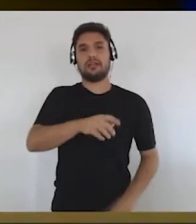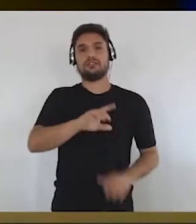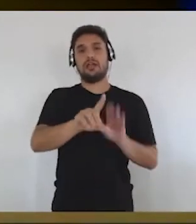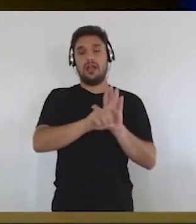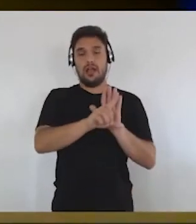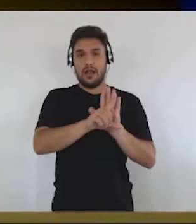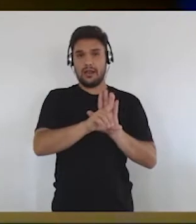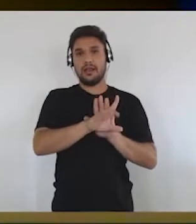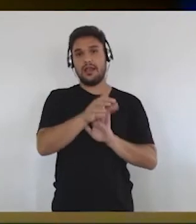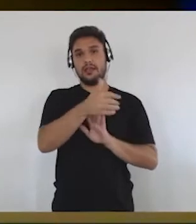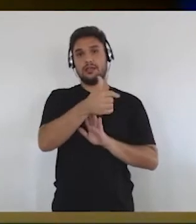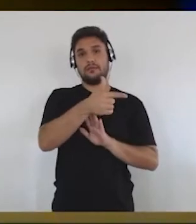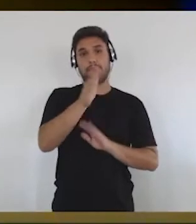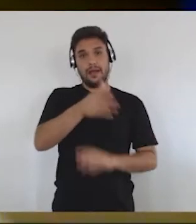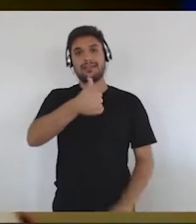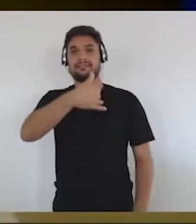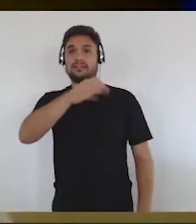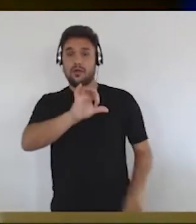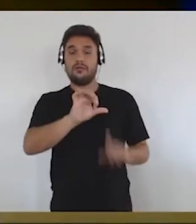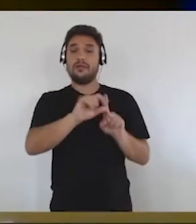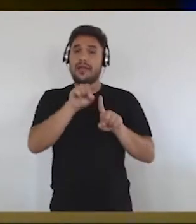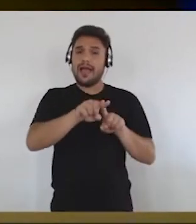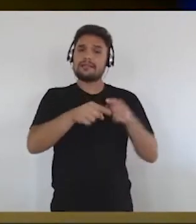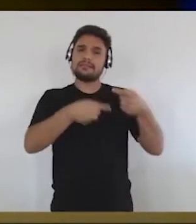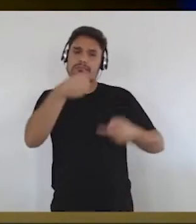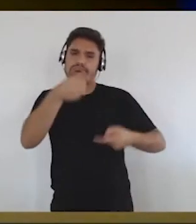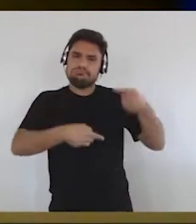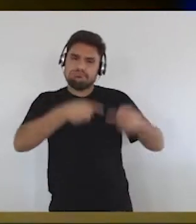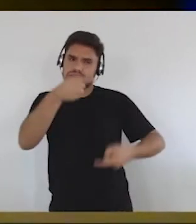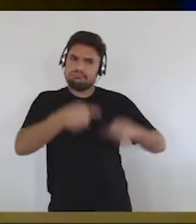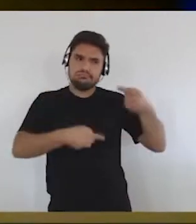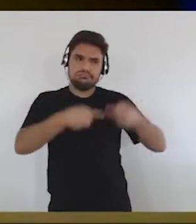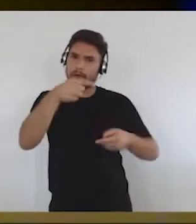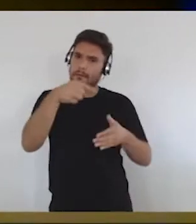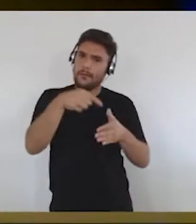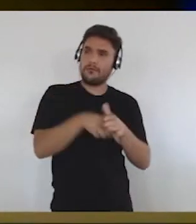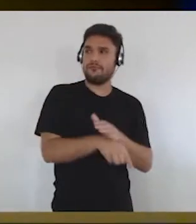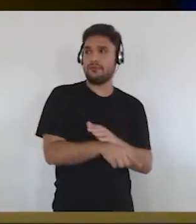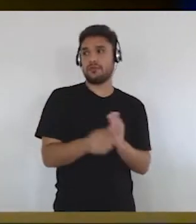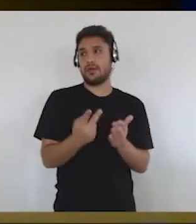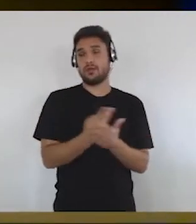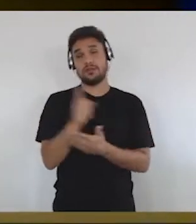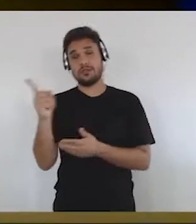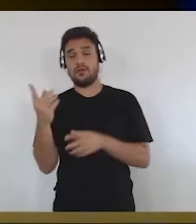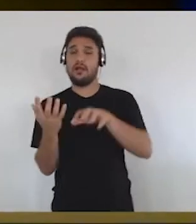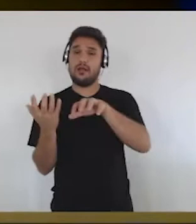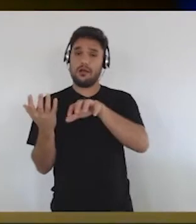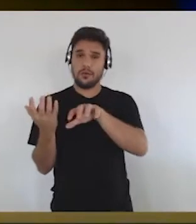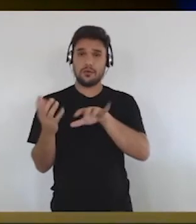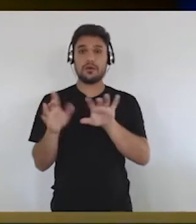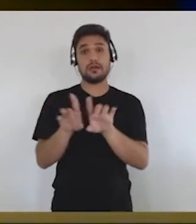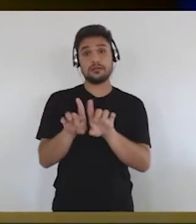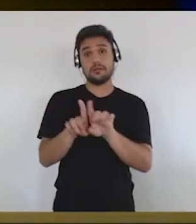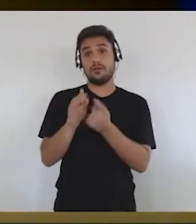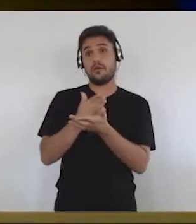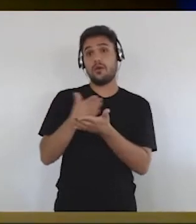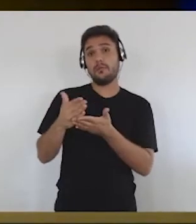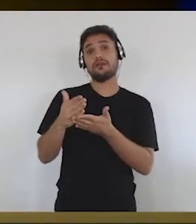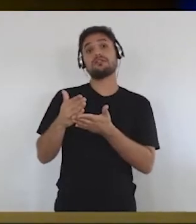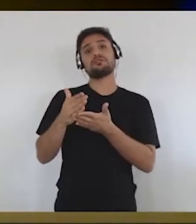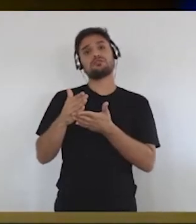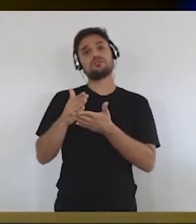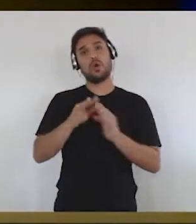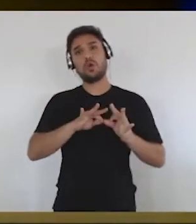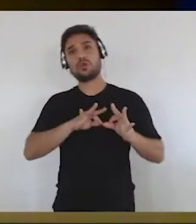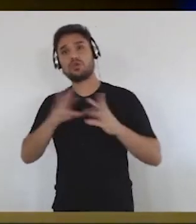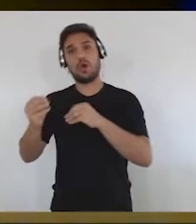13.869, de 2019, que foi uma das discussões mais acaloradas no Congresso Nacional e começou a valer para todos os